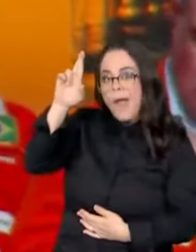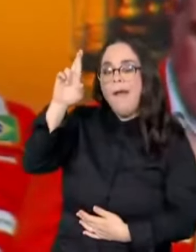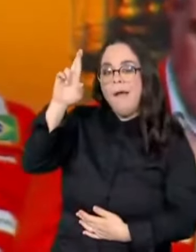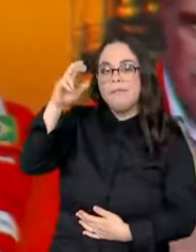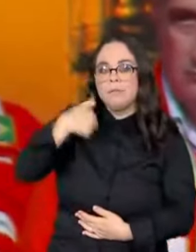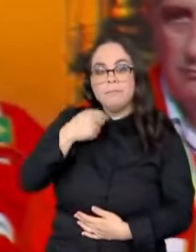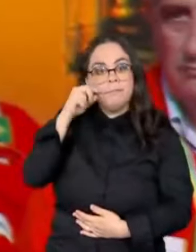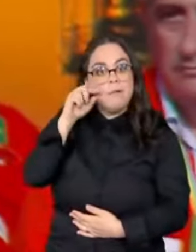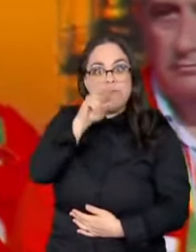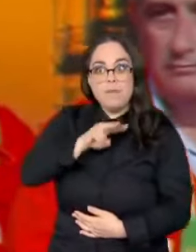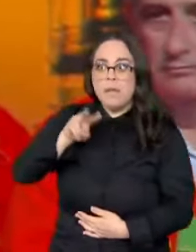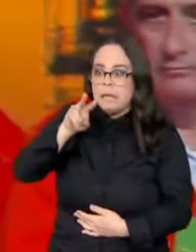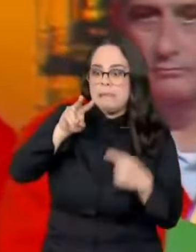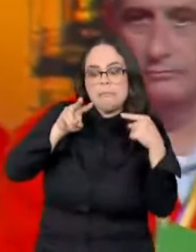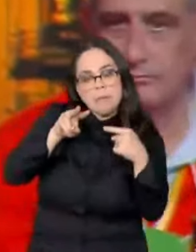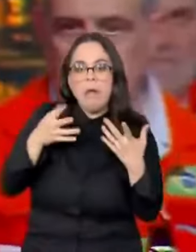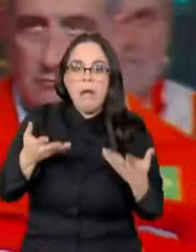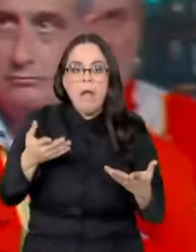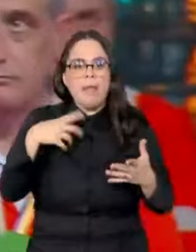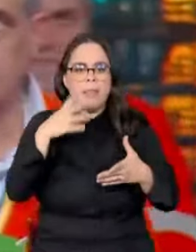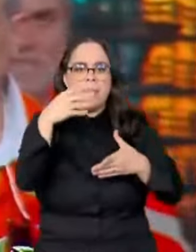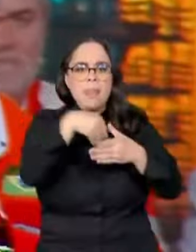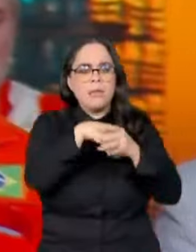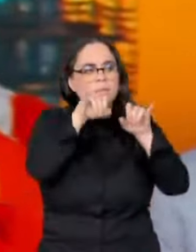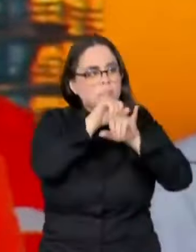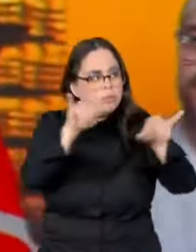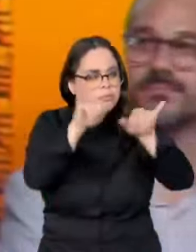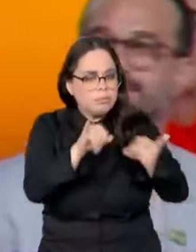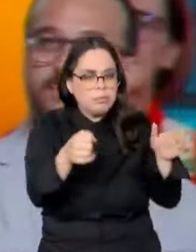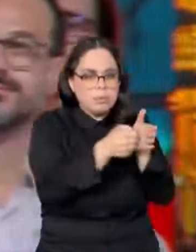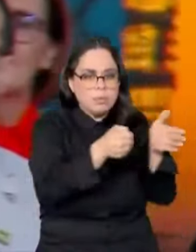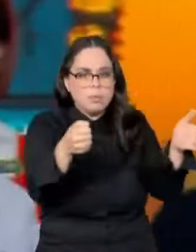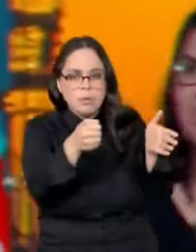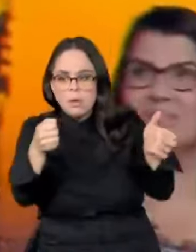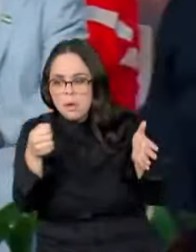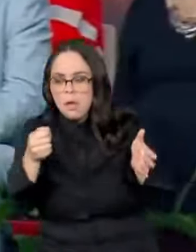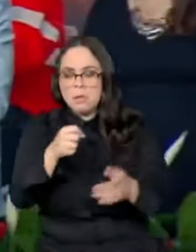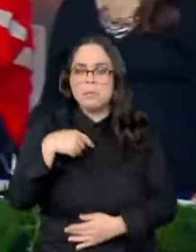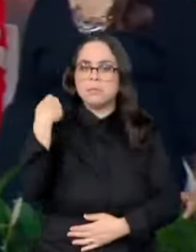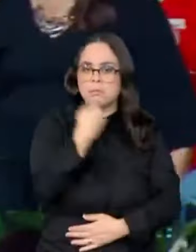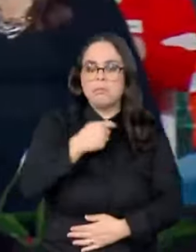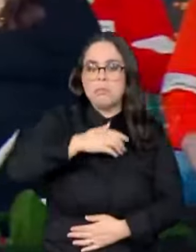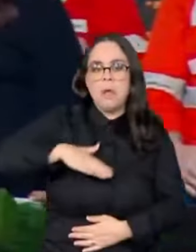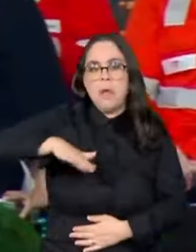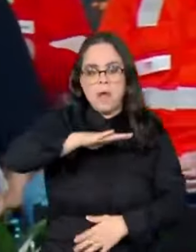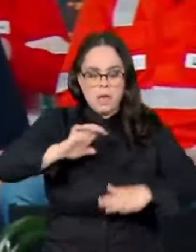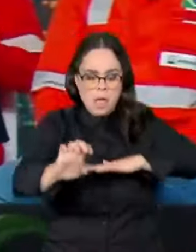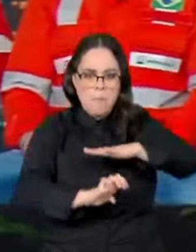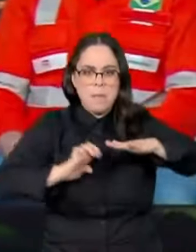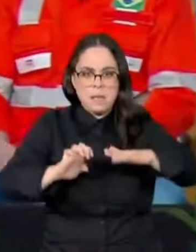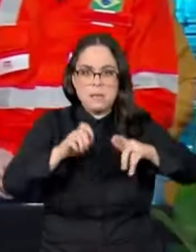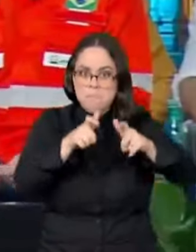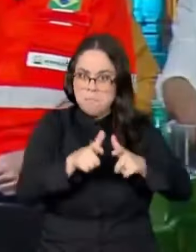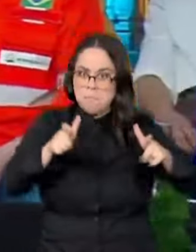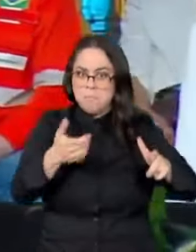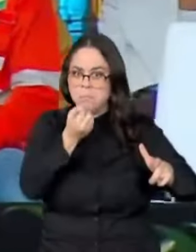eu vi na imprensa que a nossa empresa está